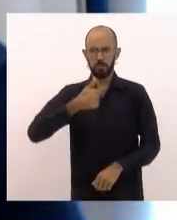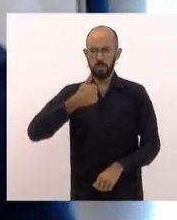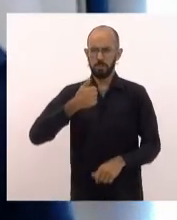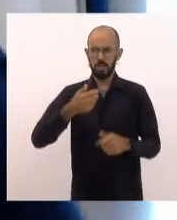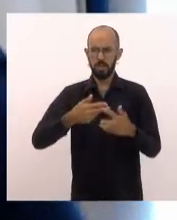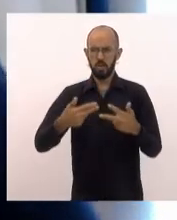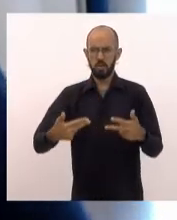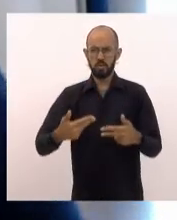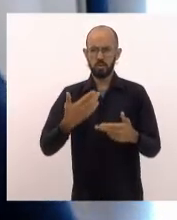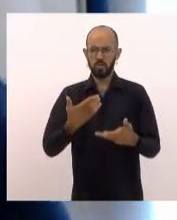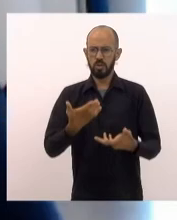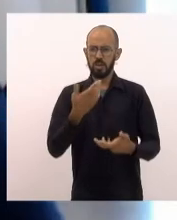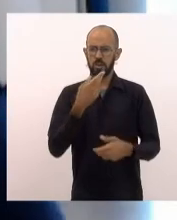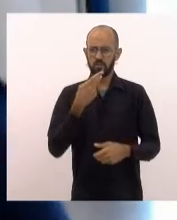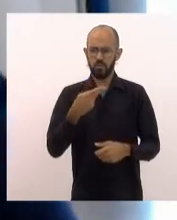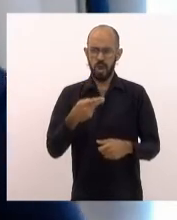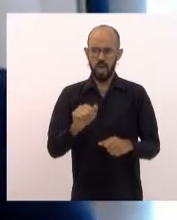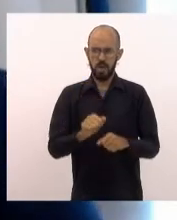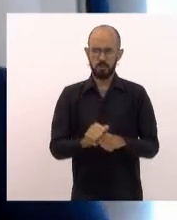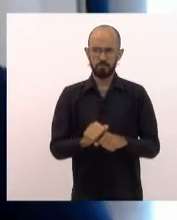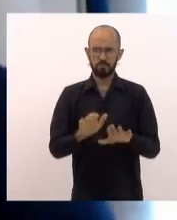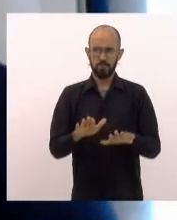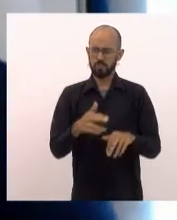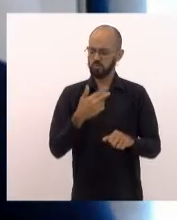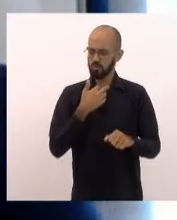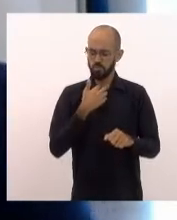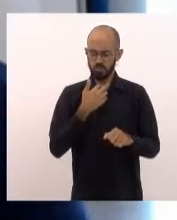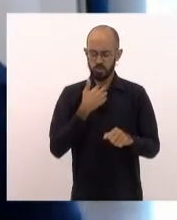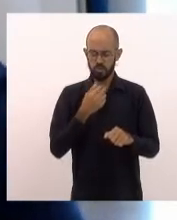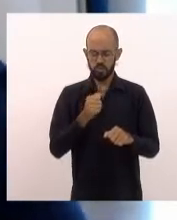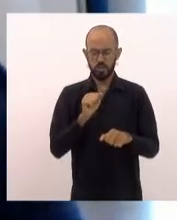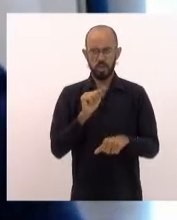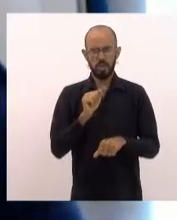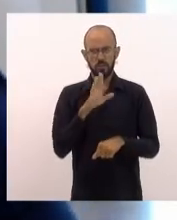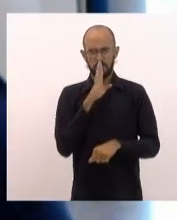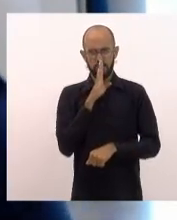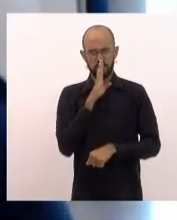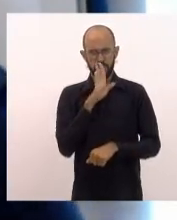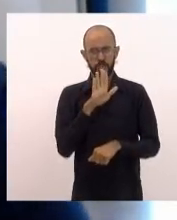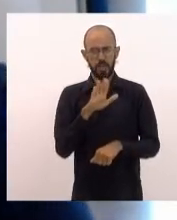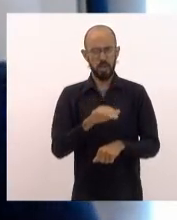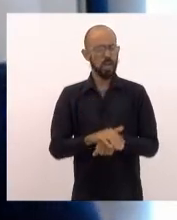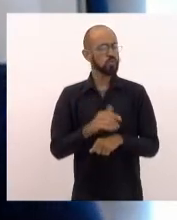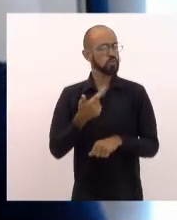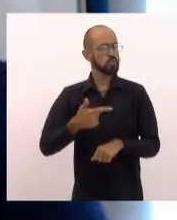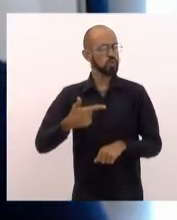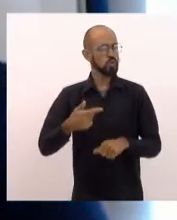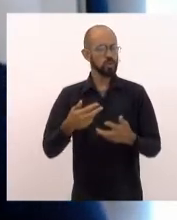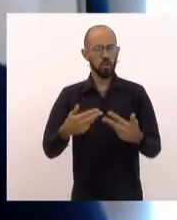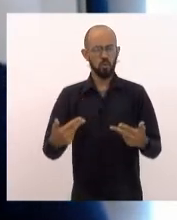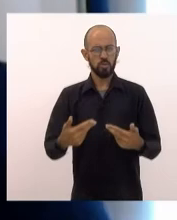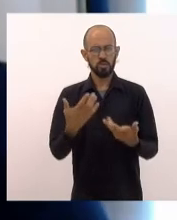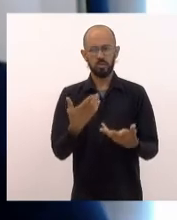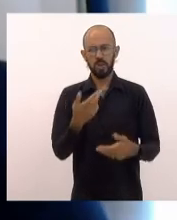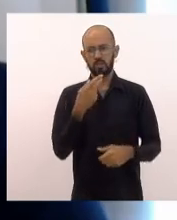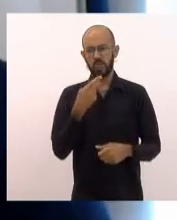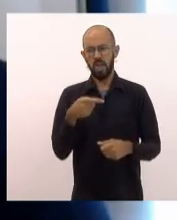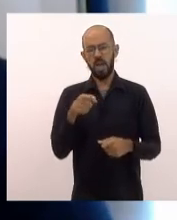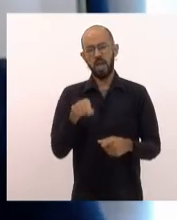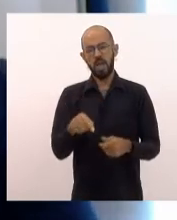queria rapidamente aqui me manifestar, mas não podia deixar de registrar. O segundo aspecto, Tia Ju, eu quero, na verdade,